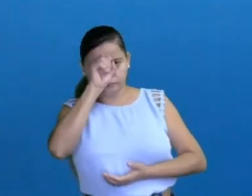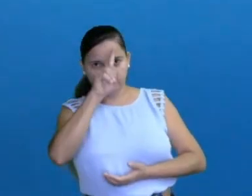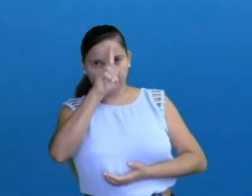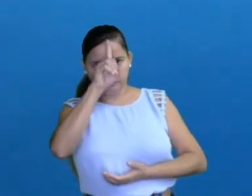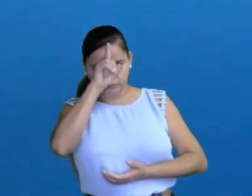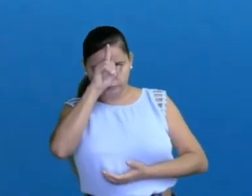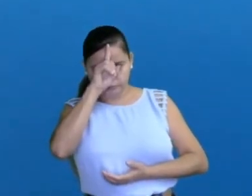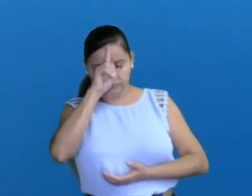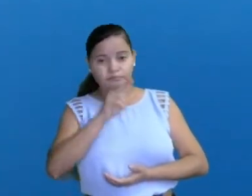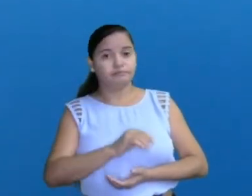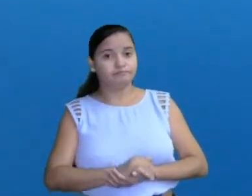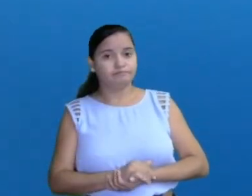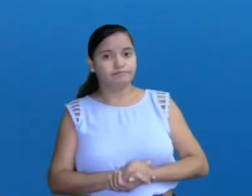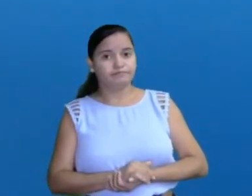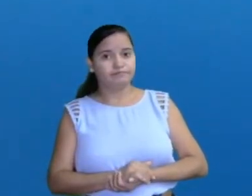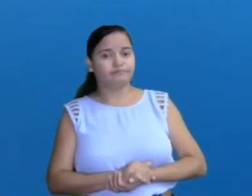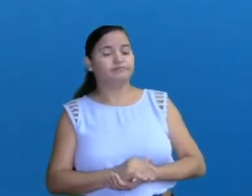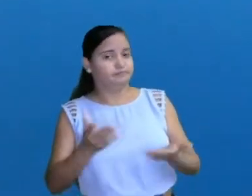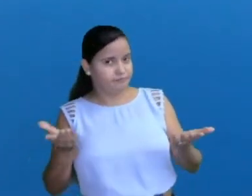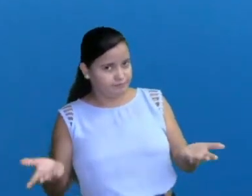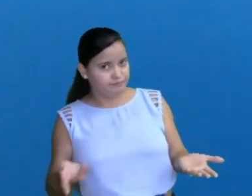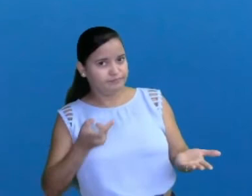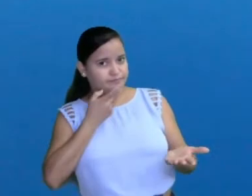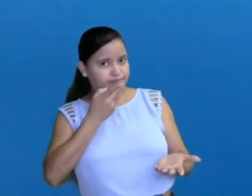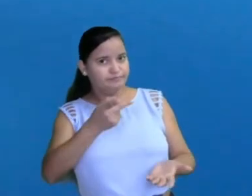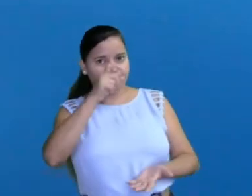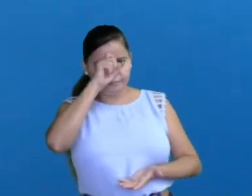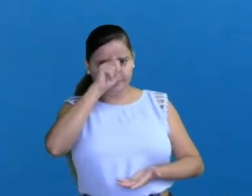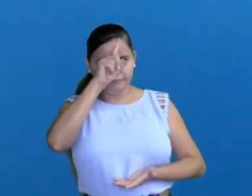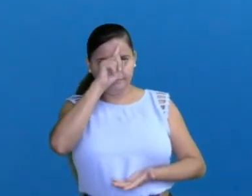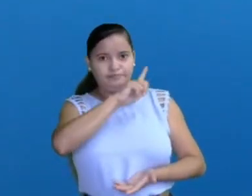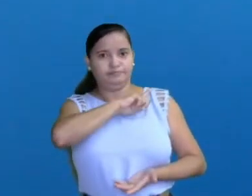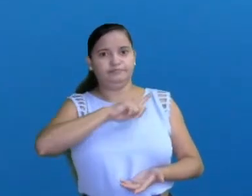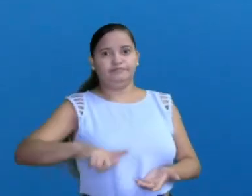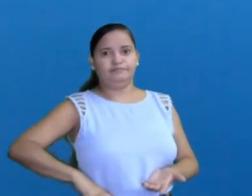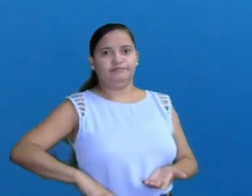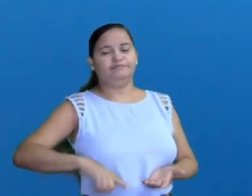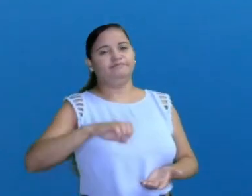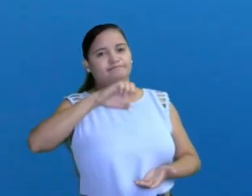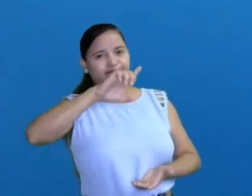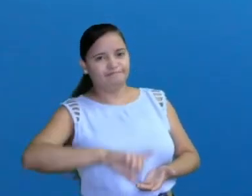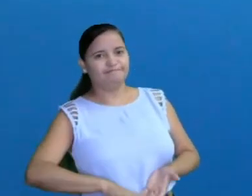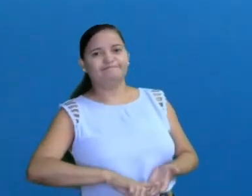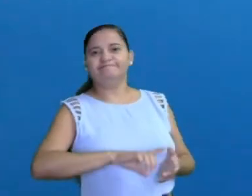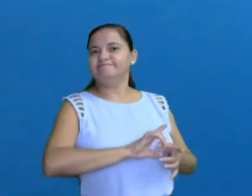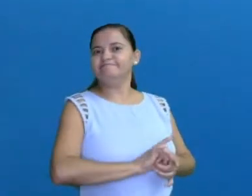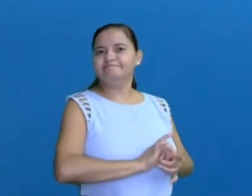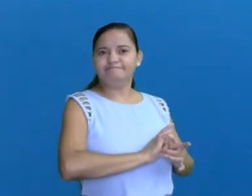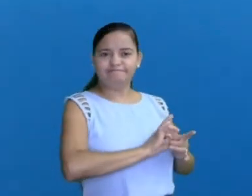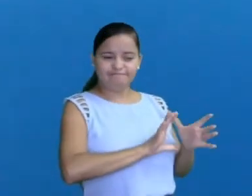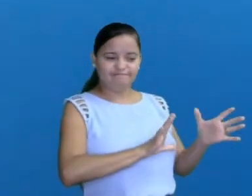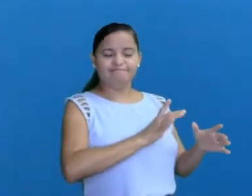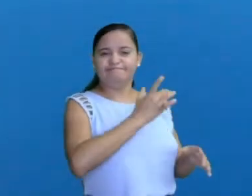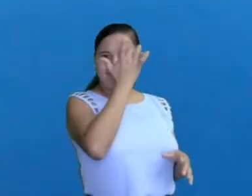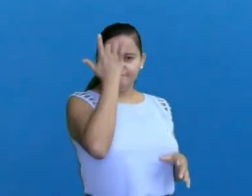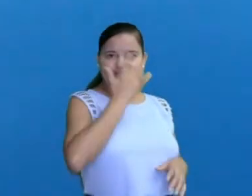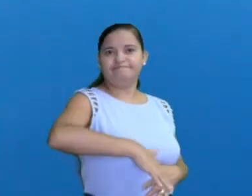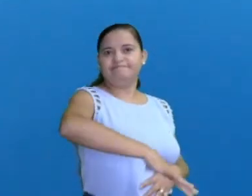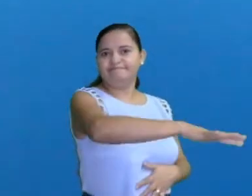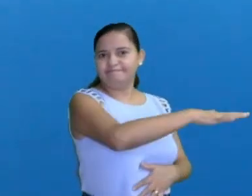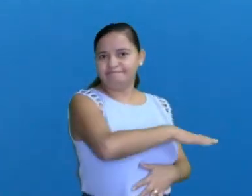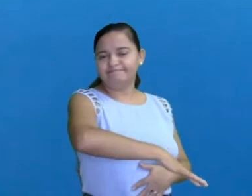Hospital público. Já está dizendo, né? Então, é o espaço o quê? Público. Muito